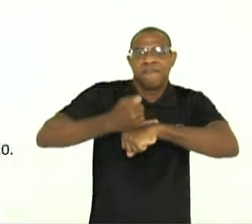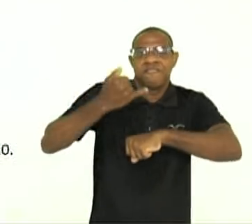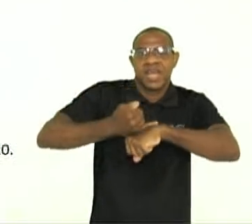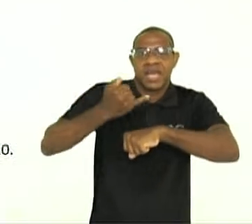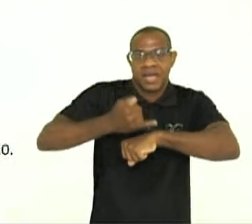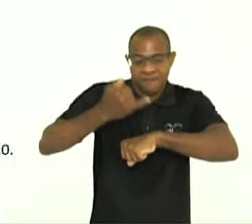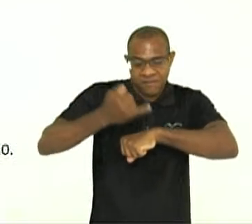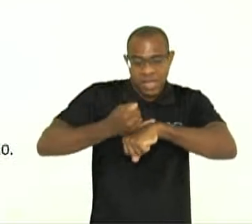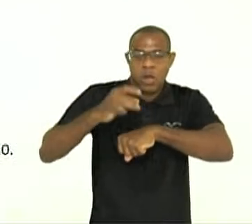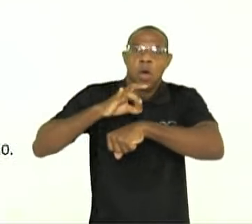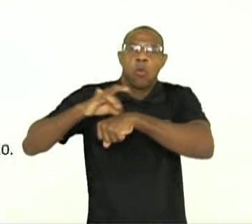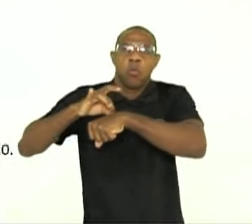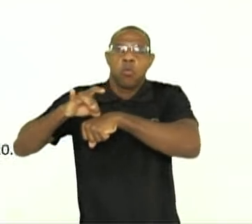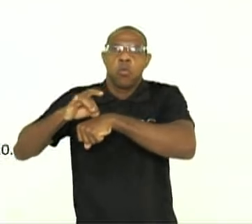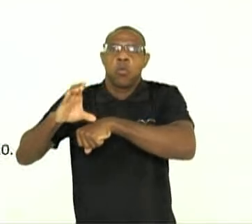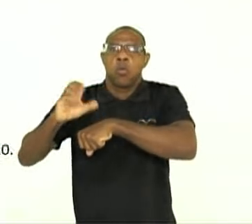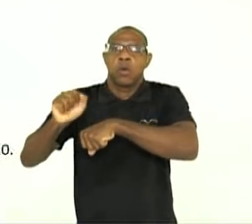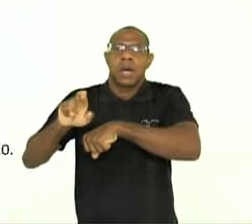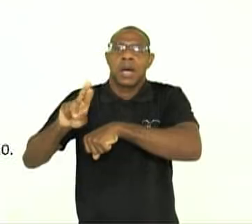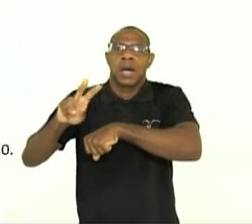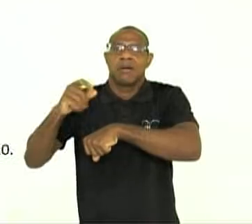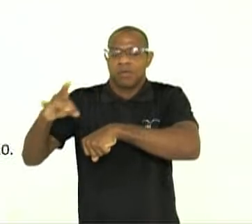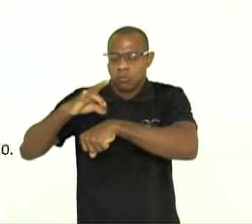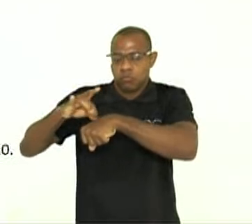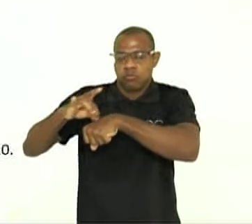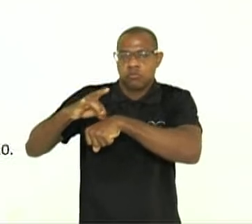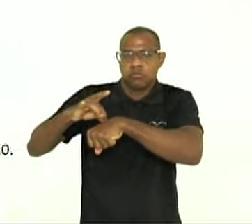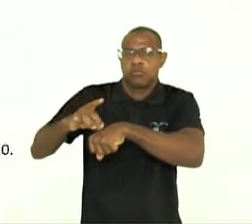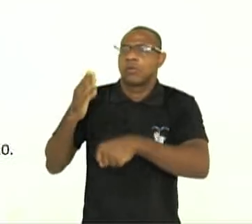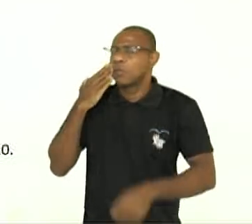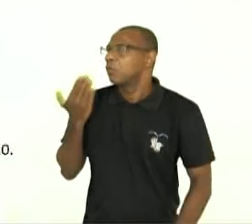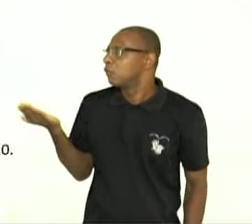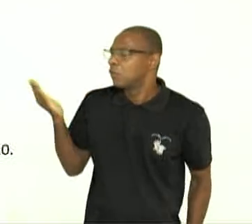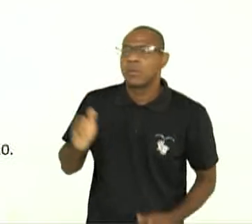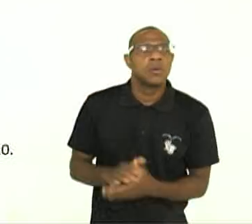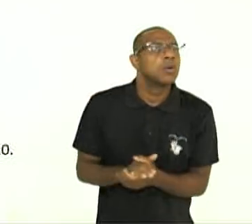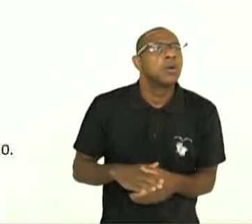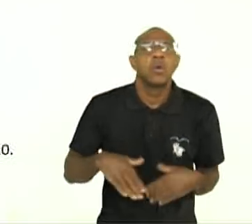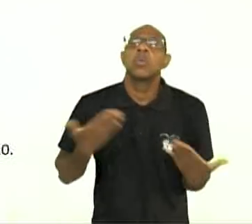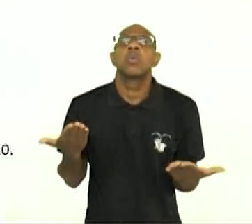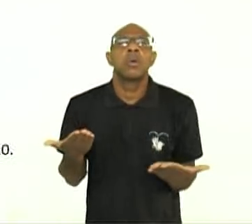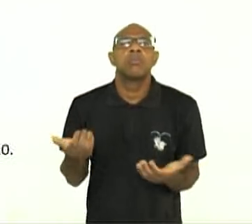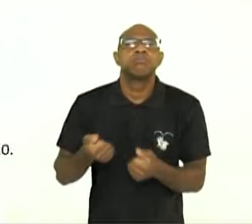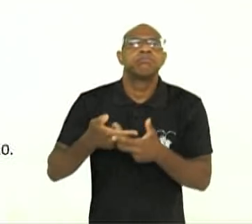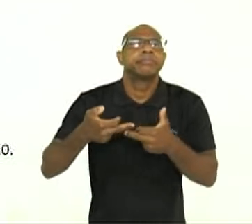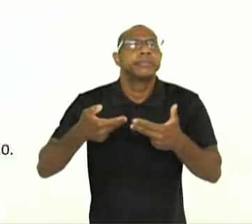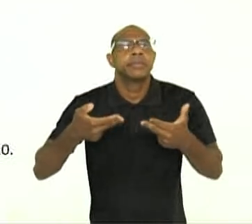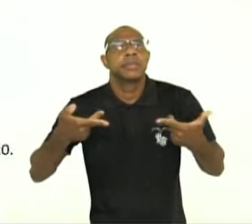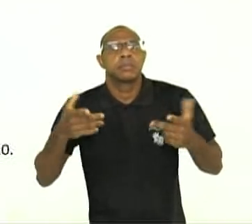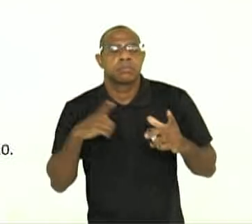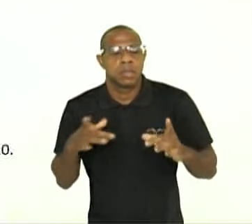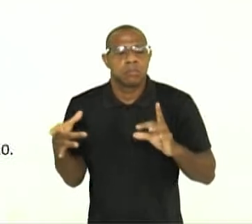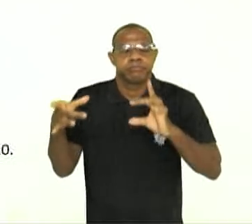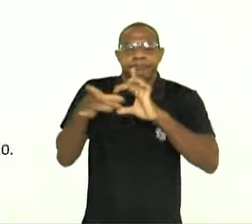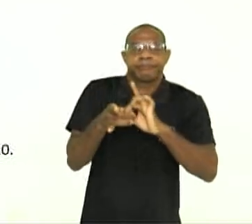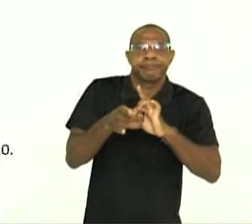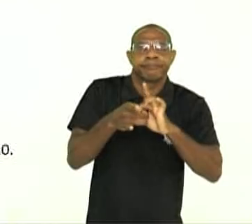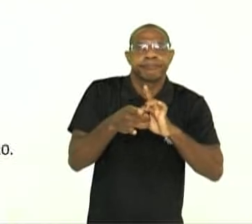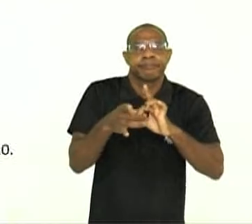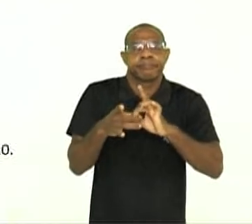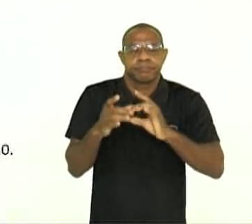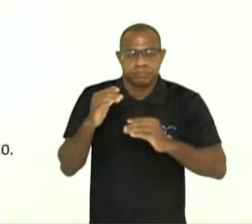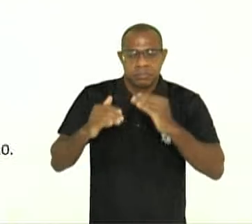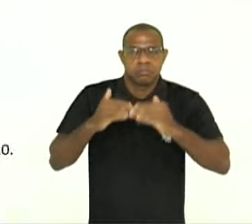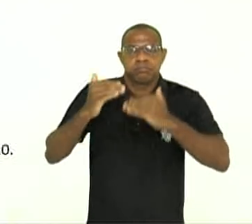Carvão. Dê uma boa olhada nela. E agora olhando bem, descubra quais são os elementos ligados à Revolução